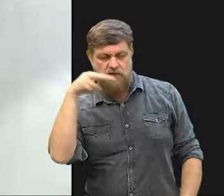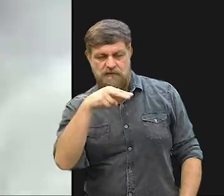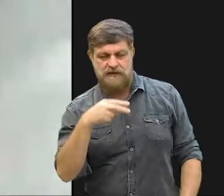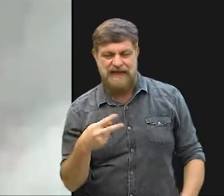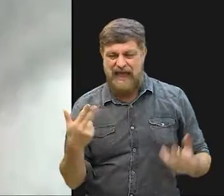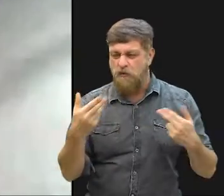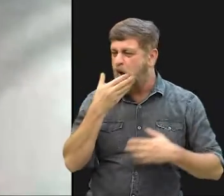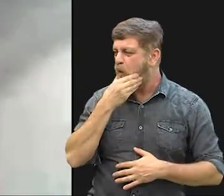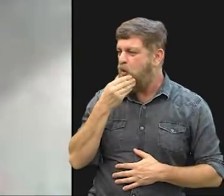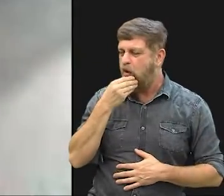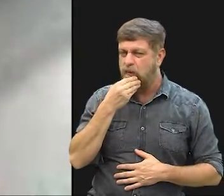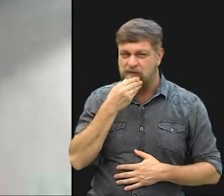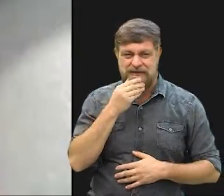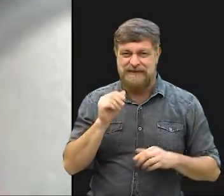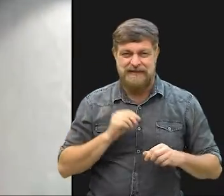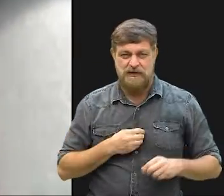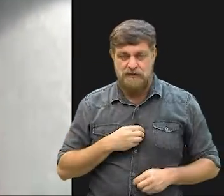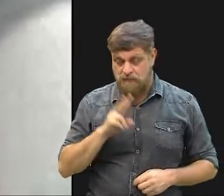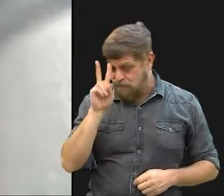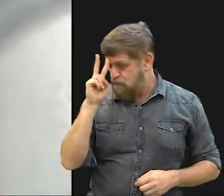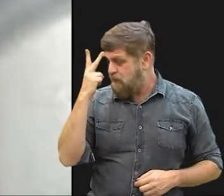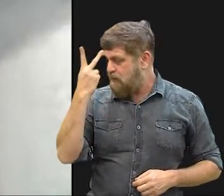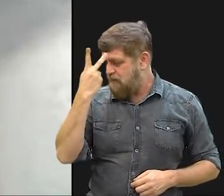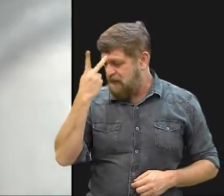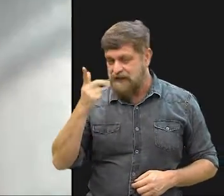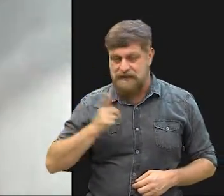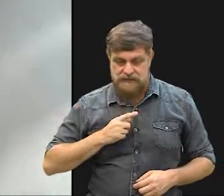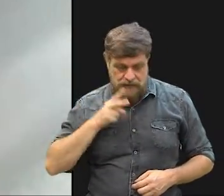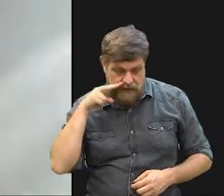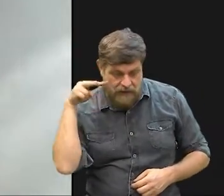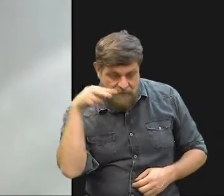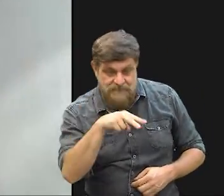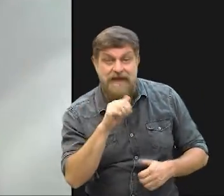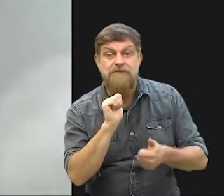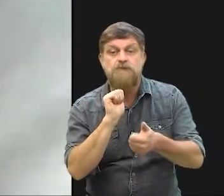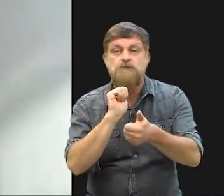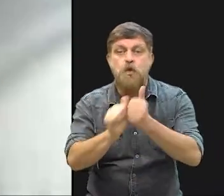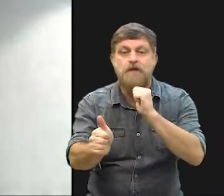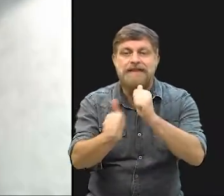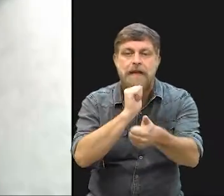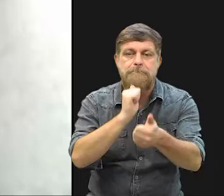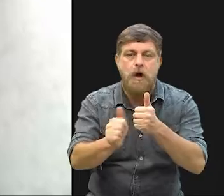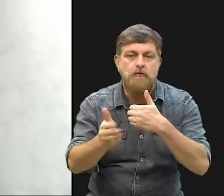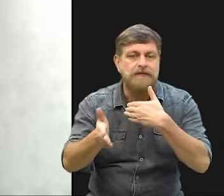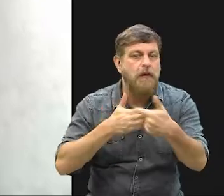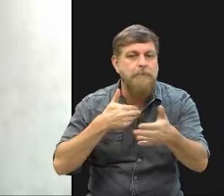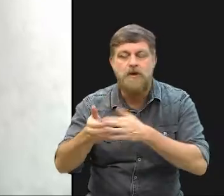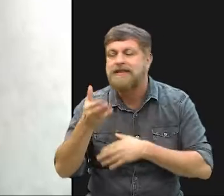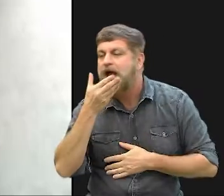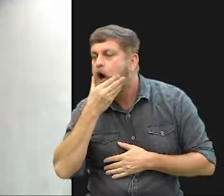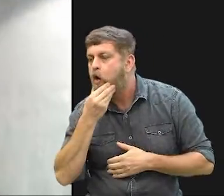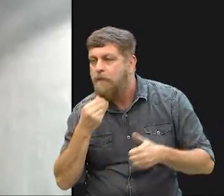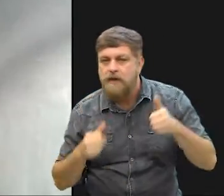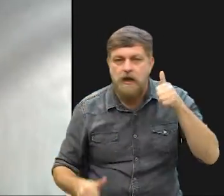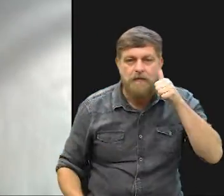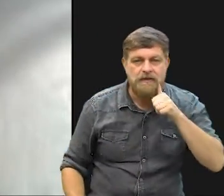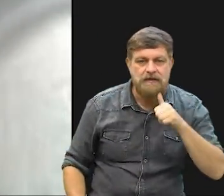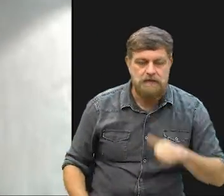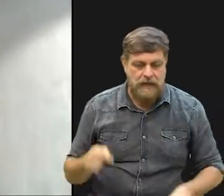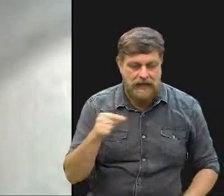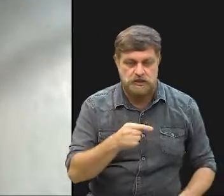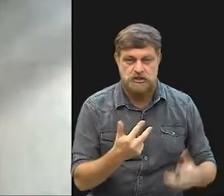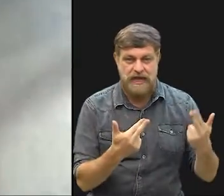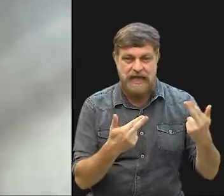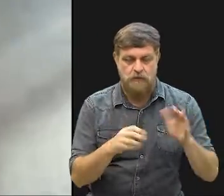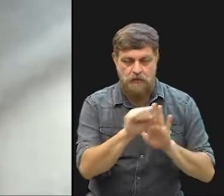masculino, trocar esse óculos, né? Colocar o óculos do futebol. Eu brincava que o futebol feminino é o masculino da década de